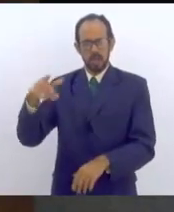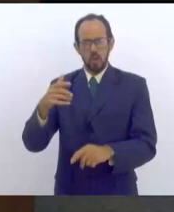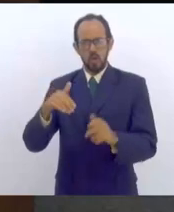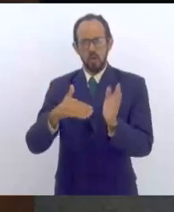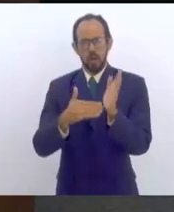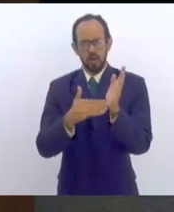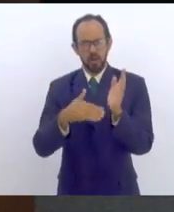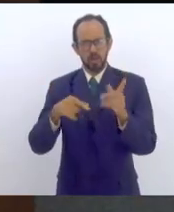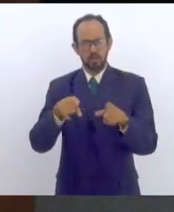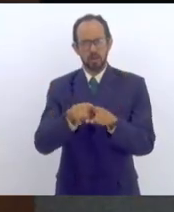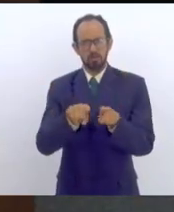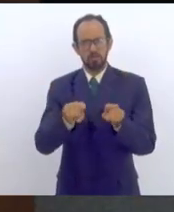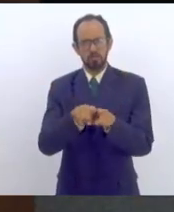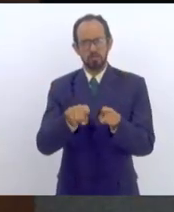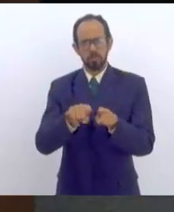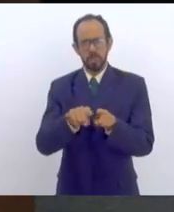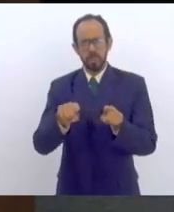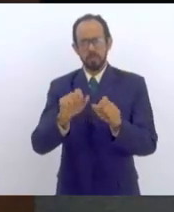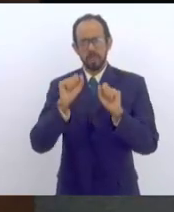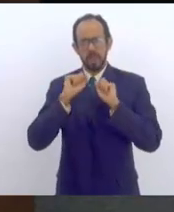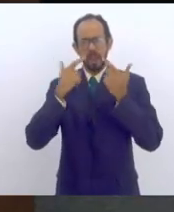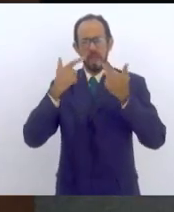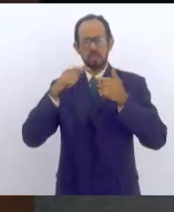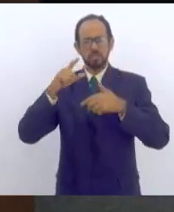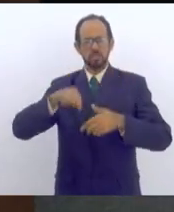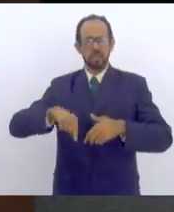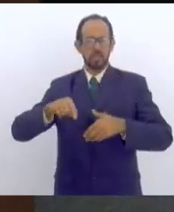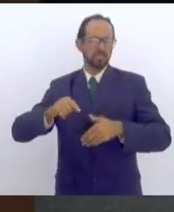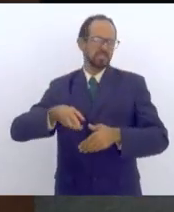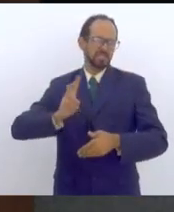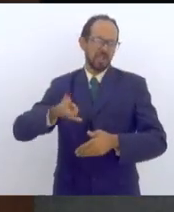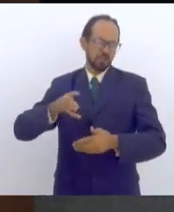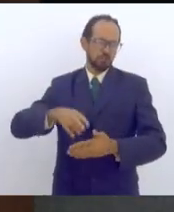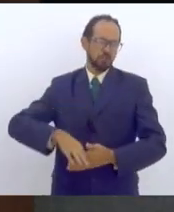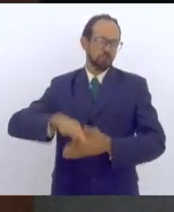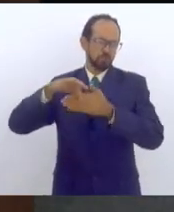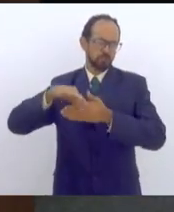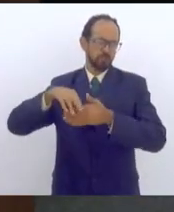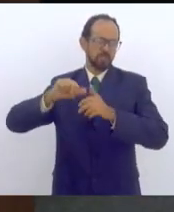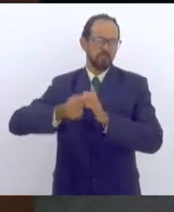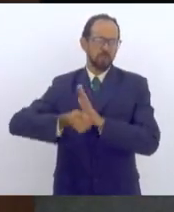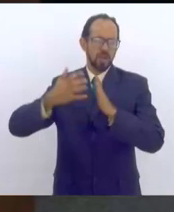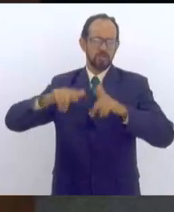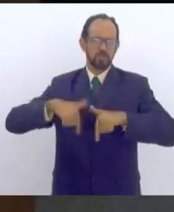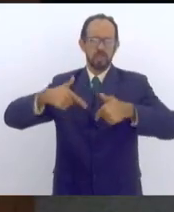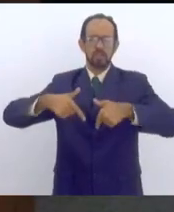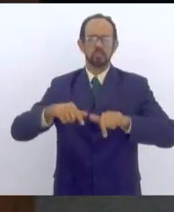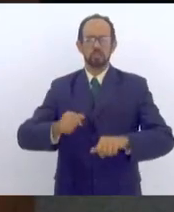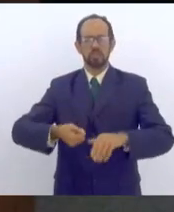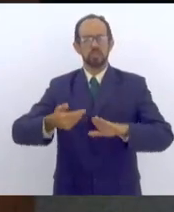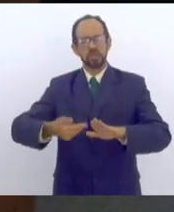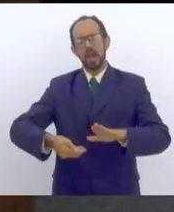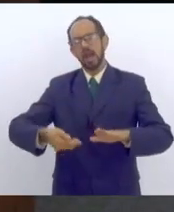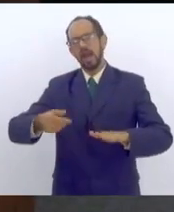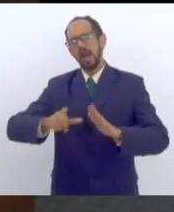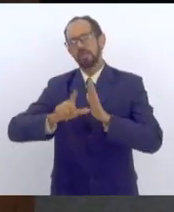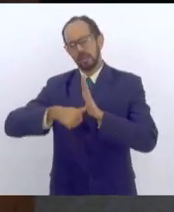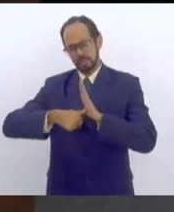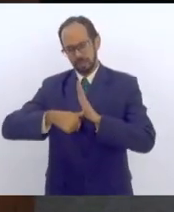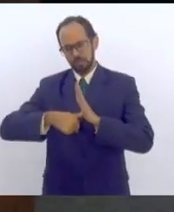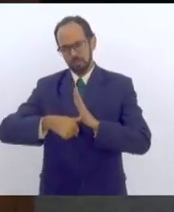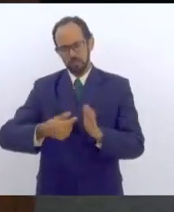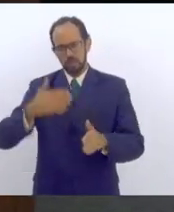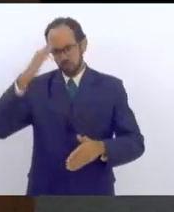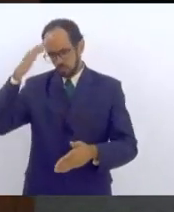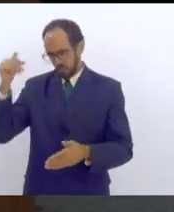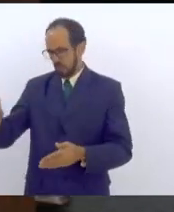foi protagonista em muitos atos, tem ficado para trás nesse sentido. Eu sei que Vossa Excelência